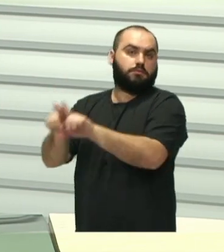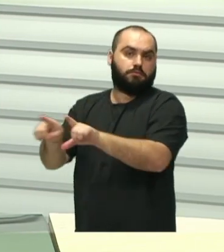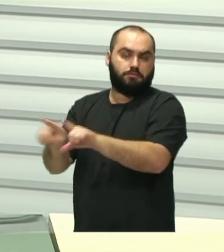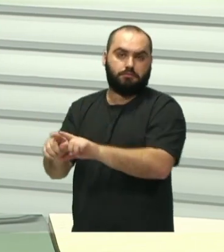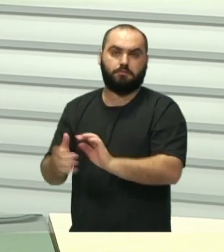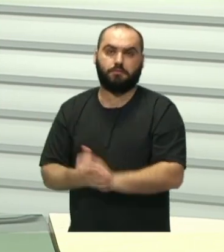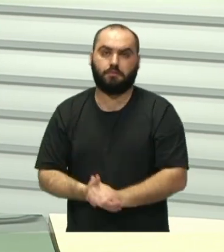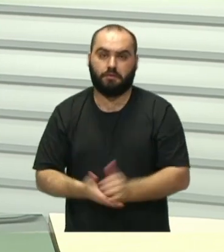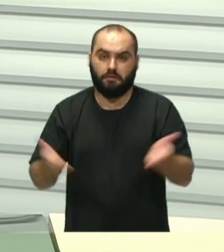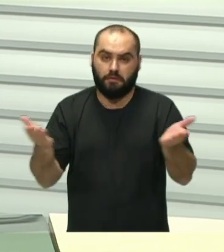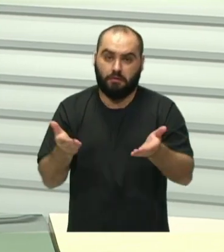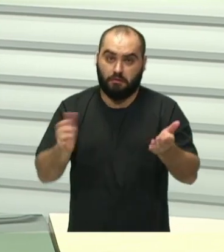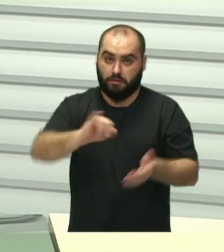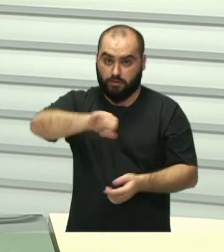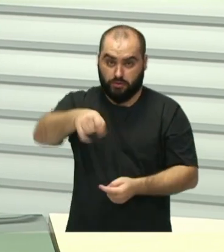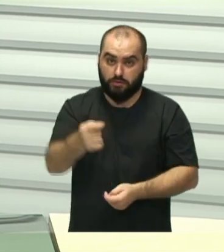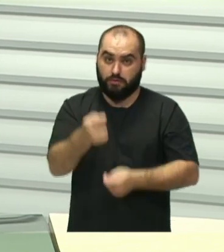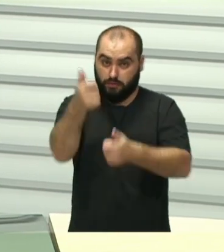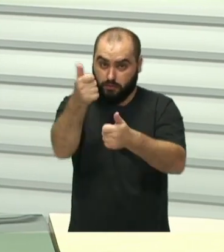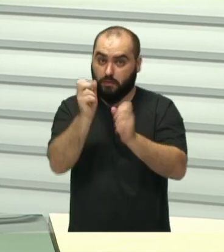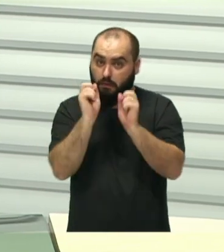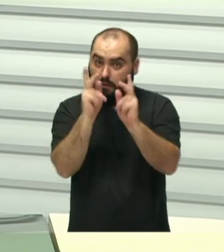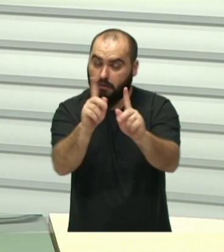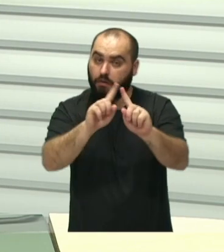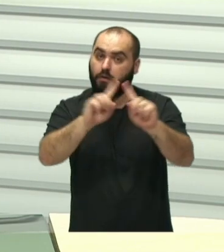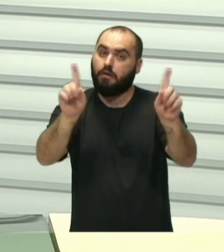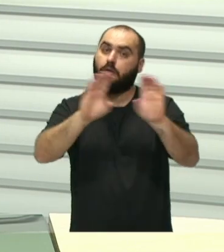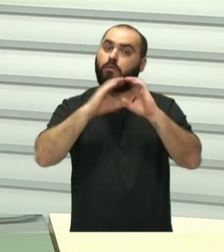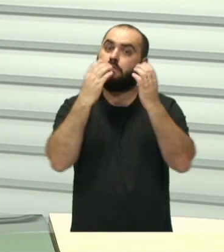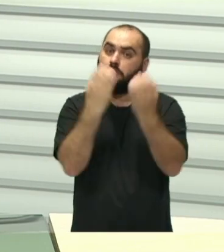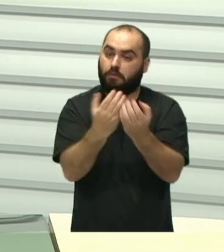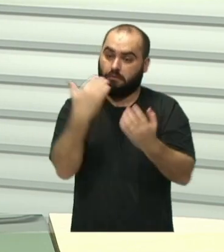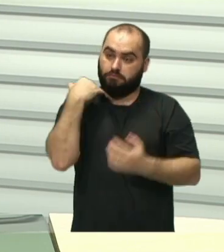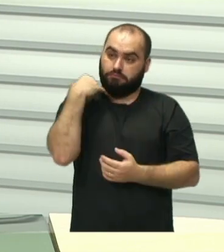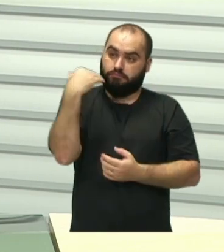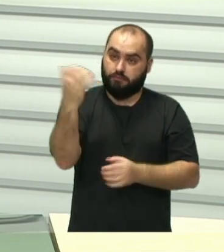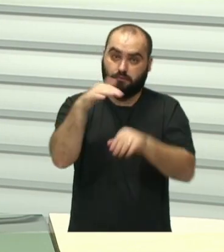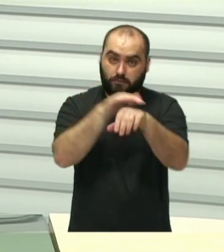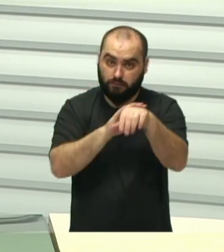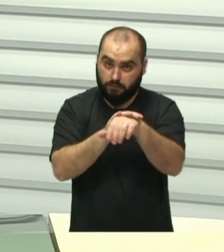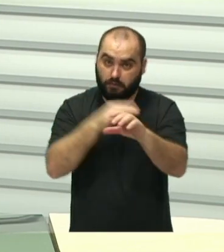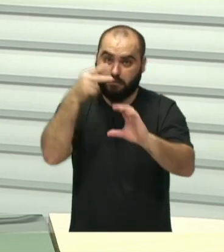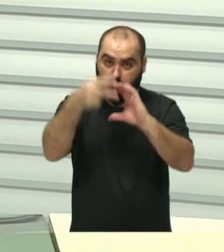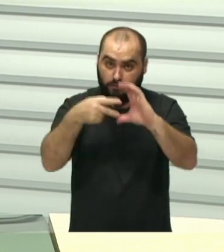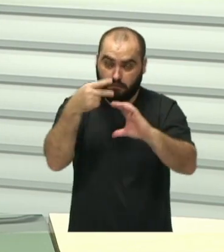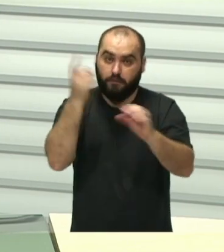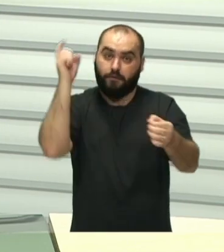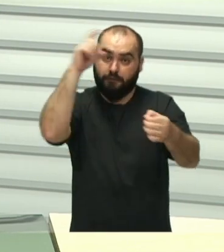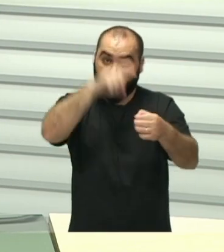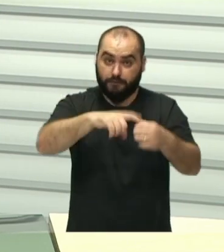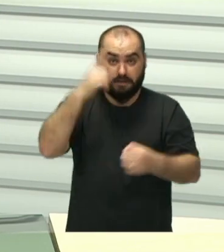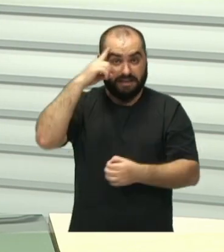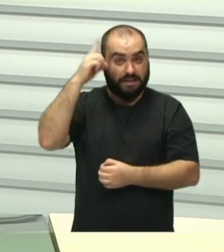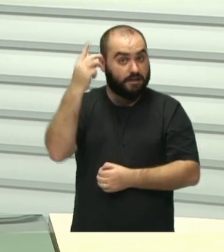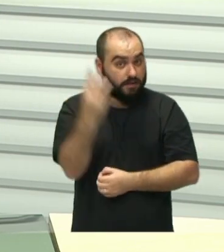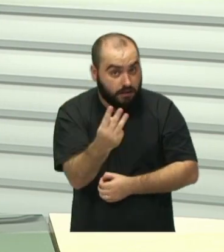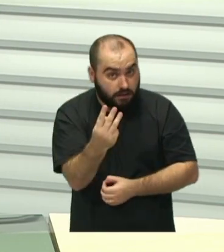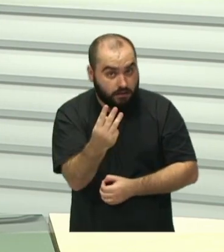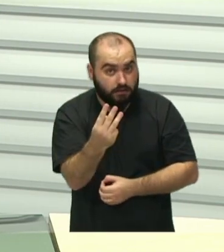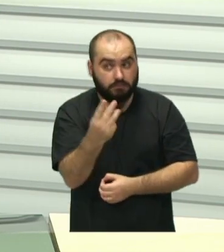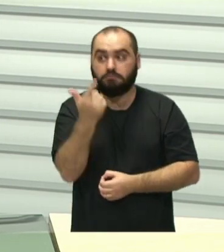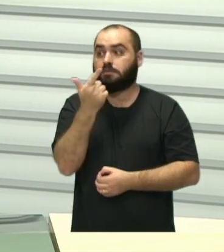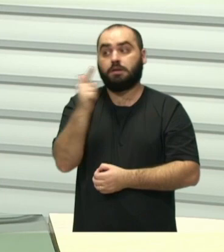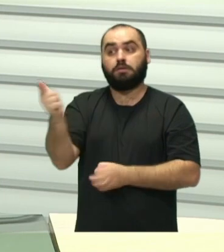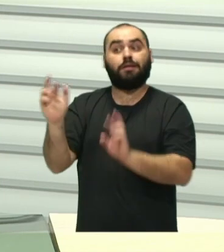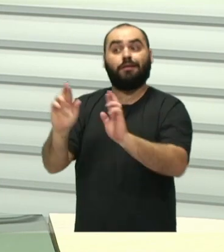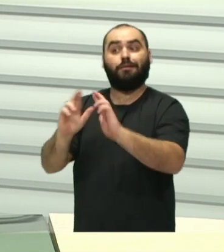registro nós estamos Rio de Janeiro né a comunidade que desejar nos procurar a câmera tá aberta a câmera voltou no último dia 3 não tem